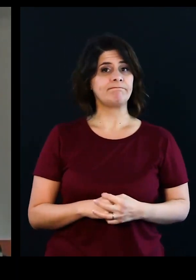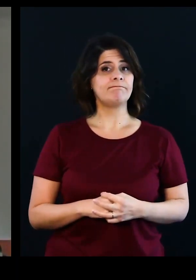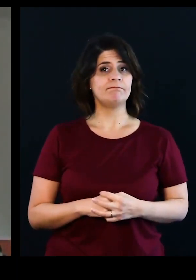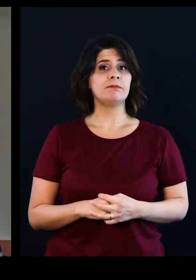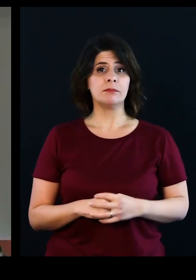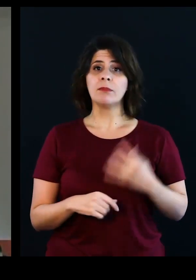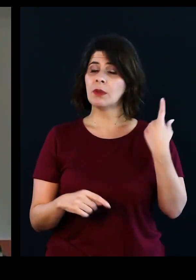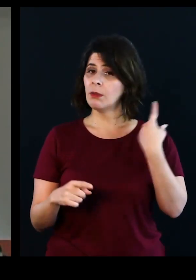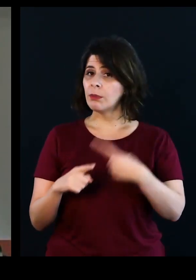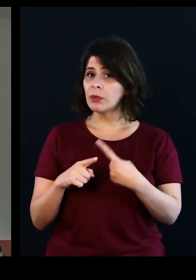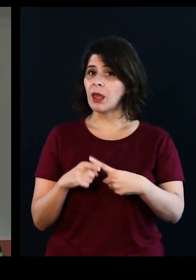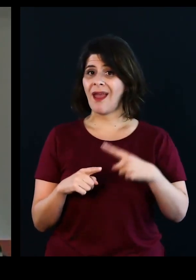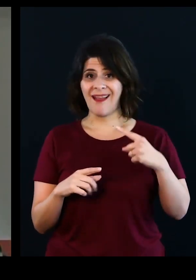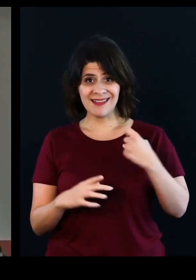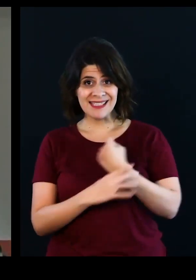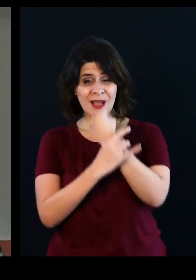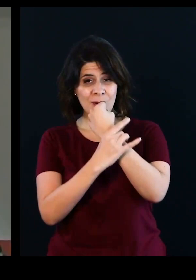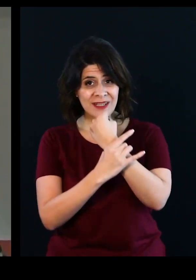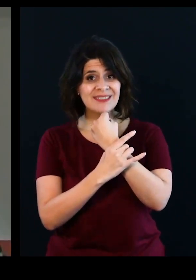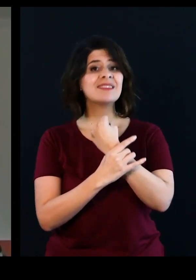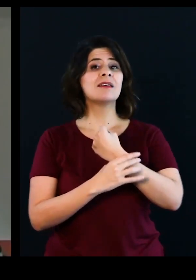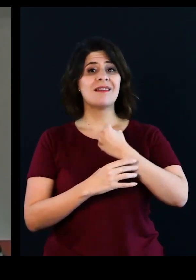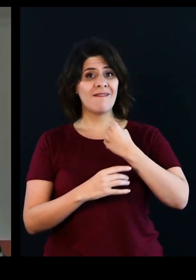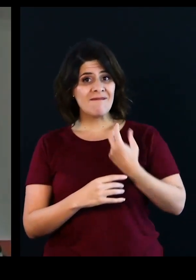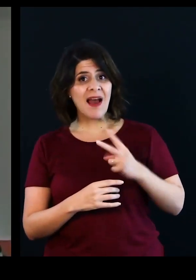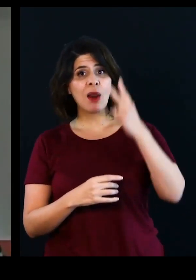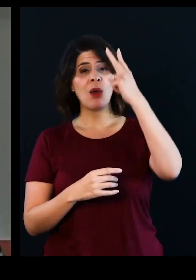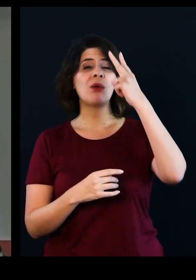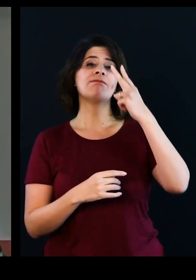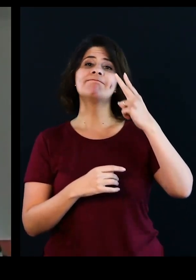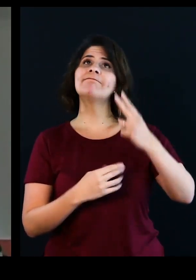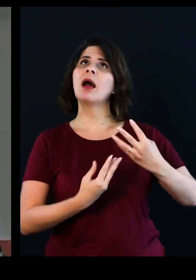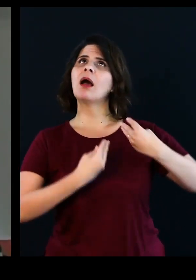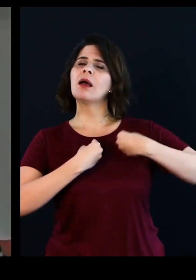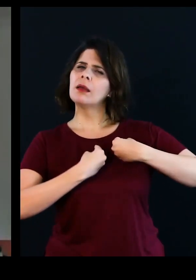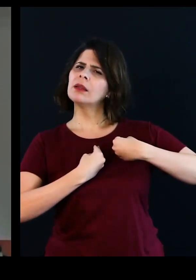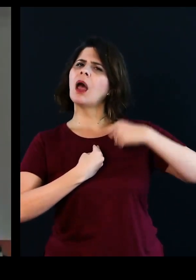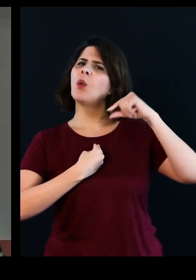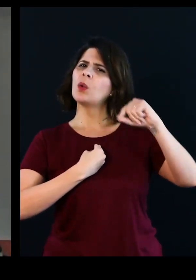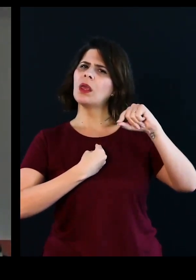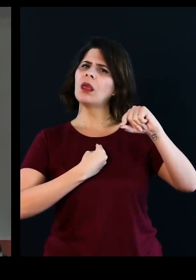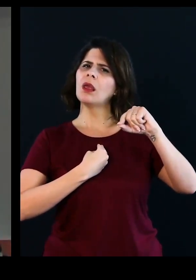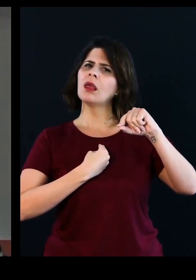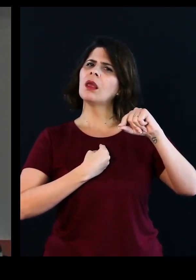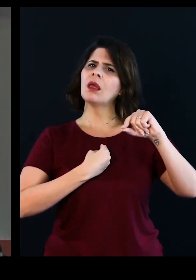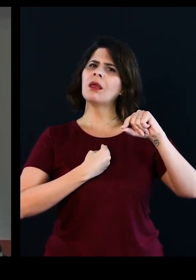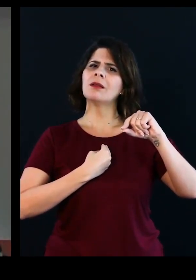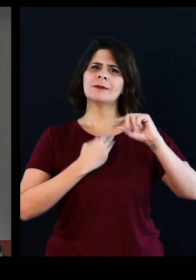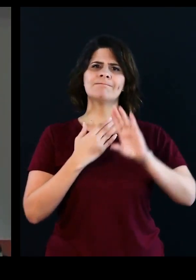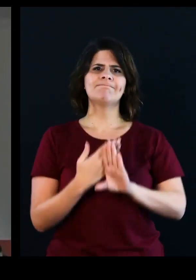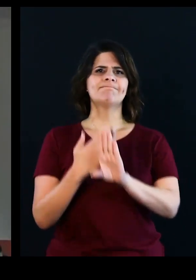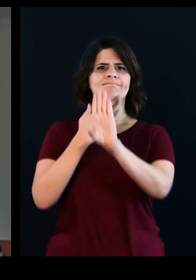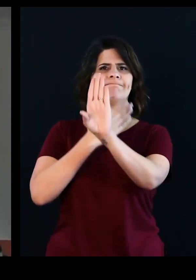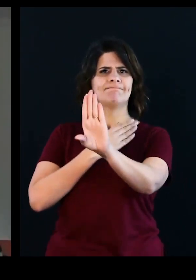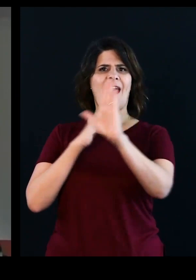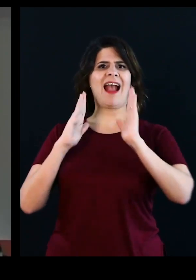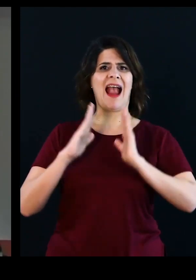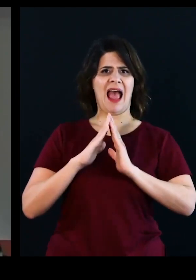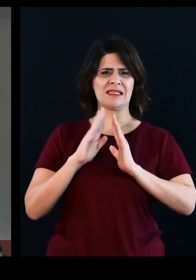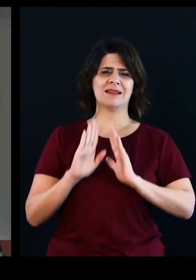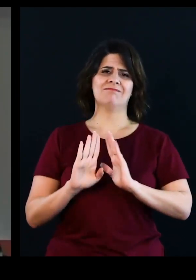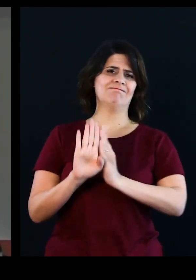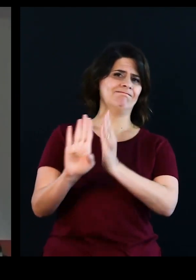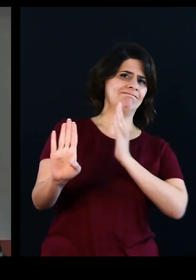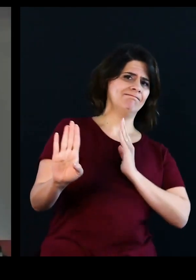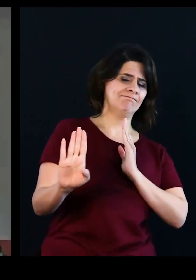da segurança fez com que nós todos fôssemos para o isolamento. A empresa fez uma experiência